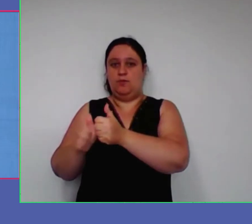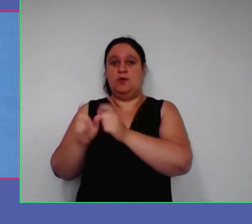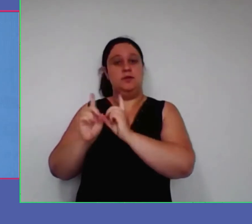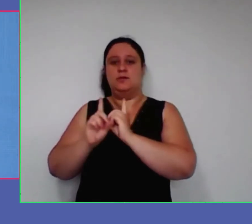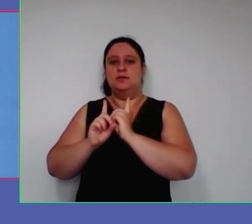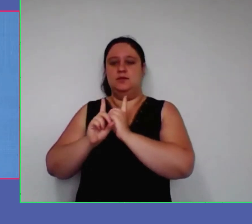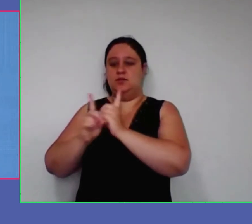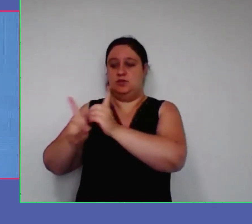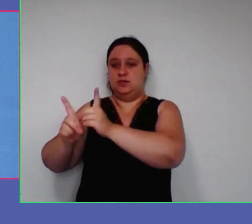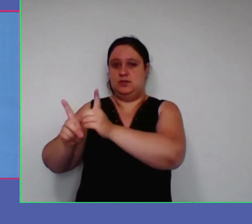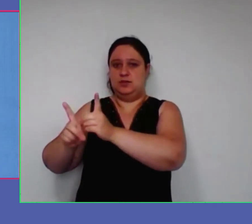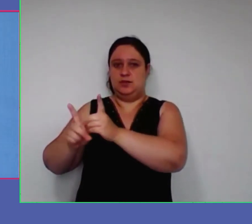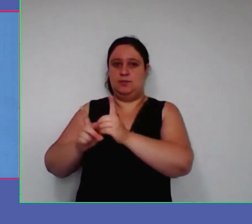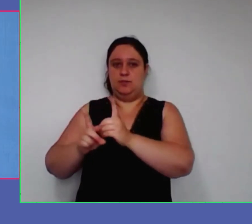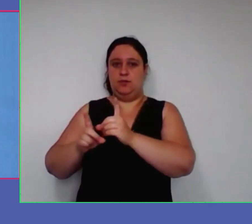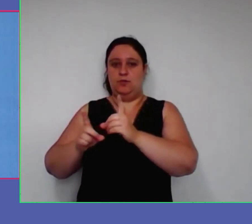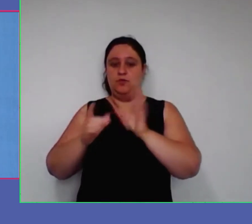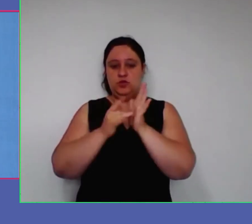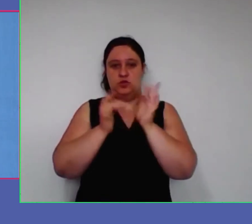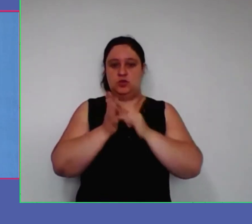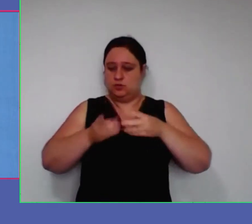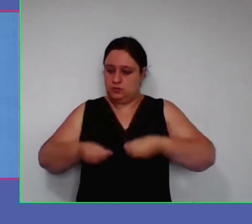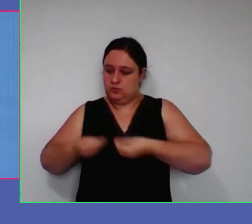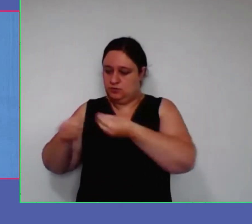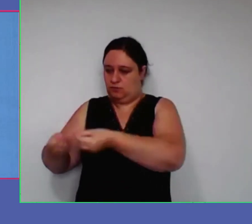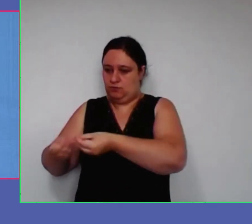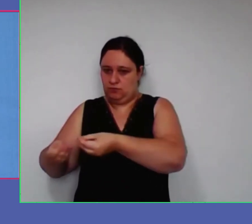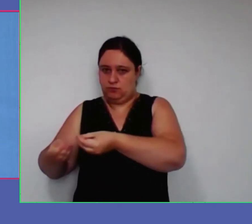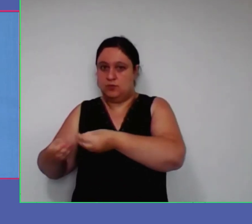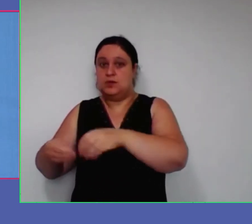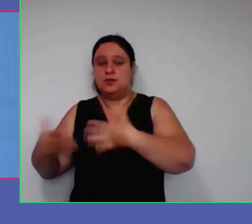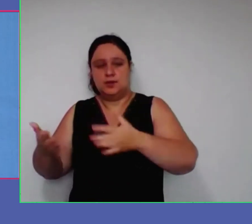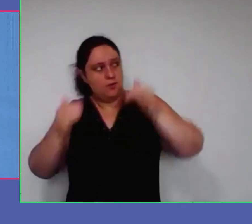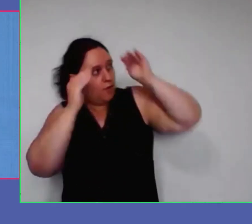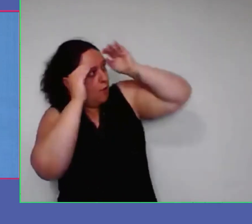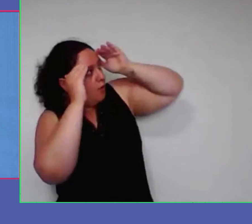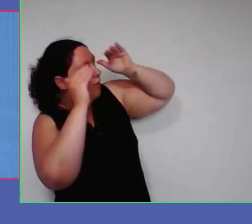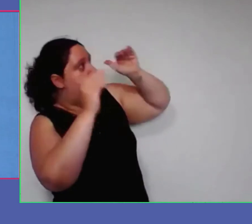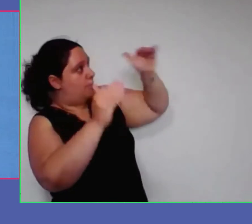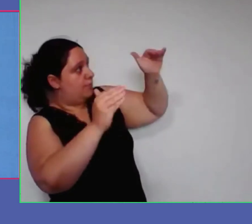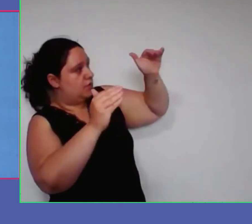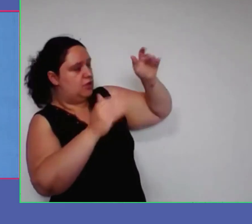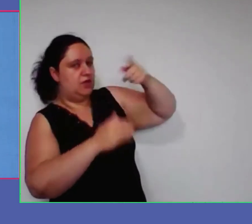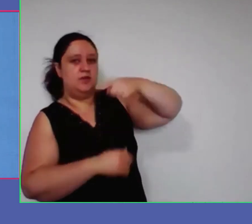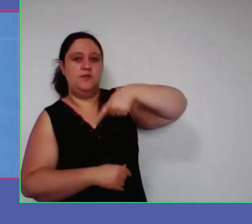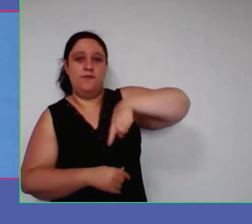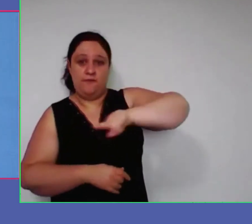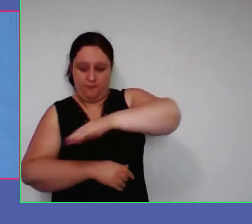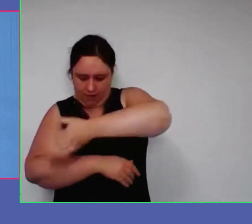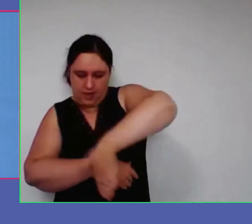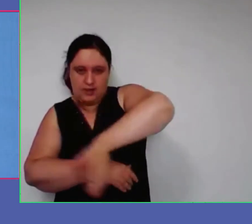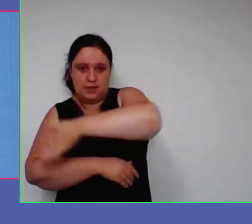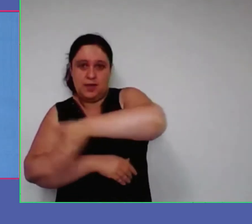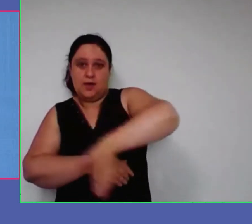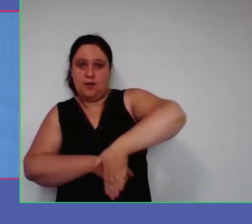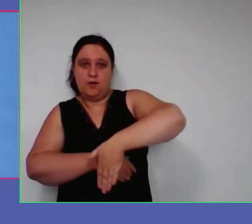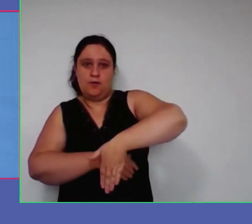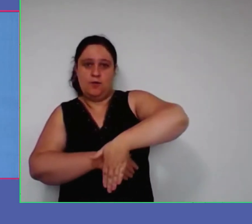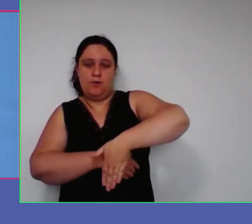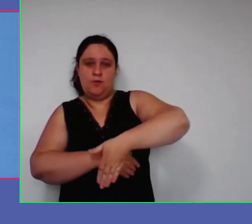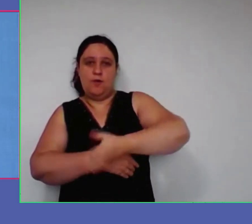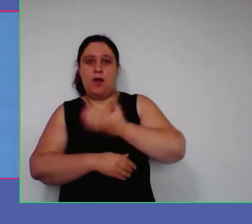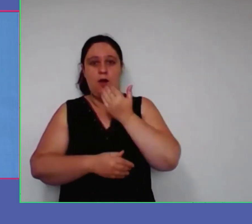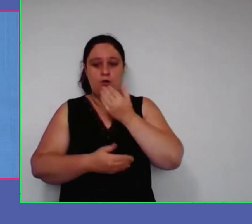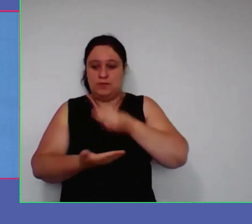você, obediente à palavra profética, vai às ruas e entrega esse alimento para as